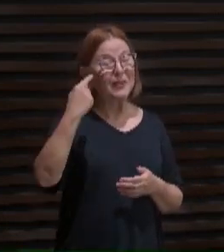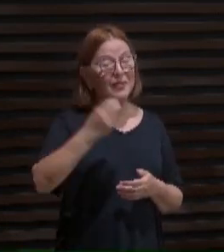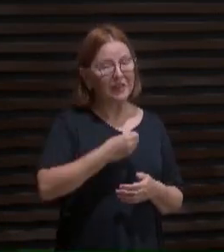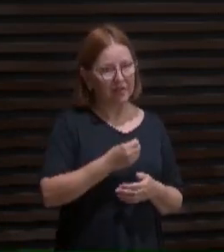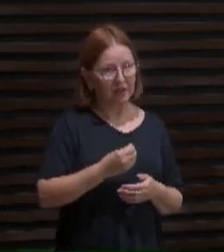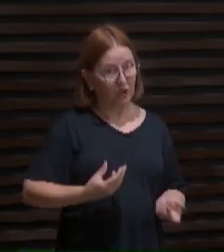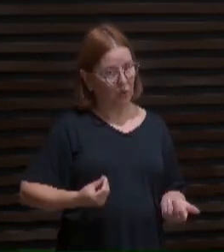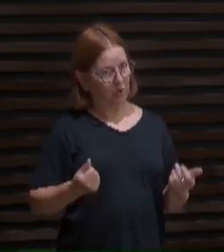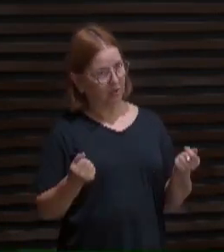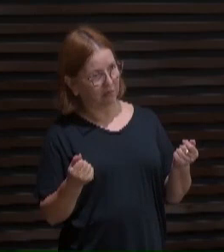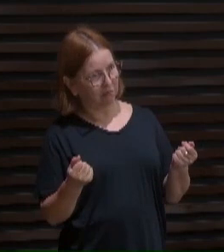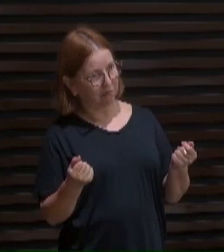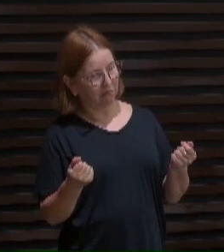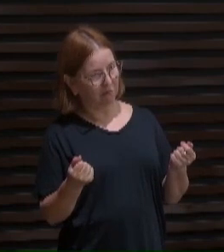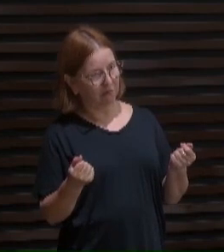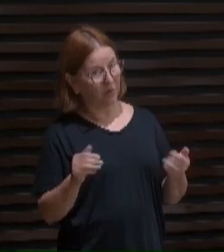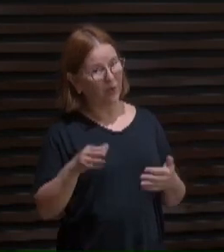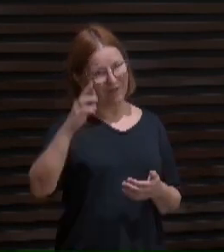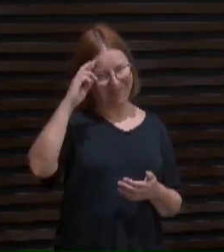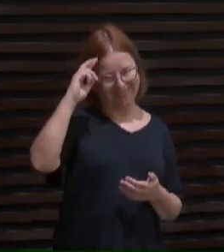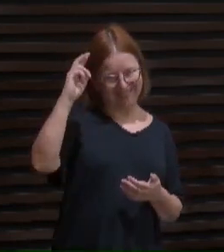dinheiro ou o Senhor?